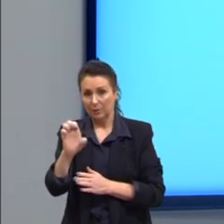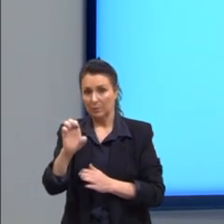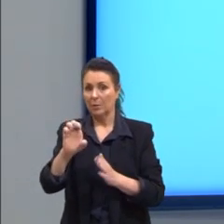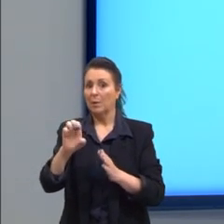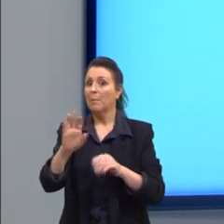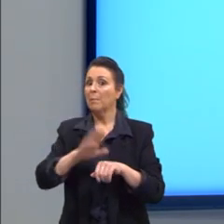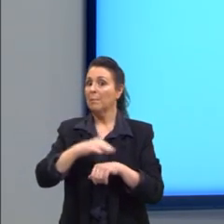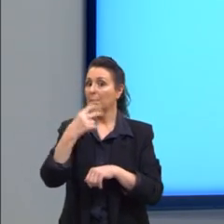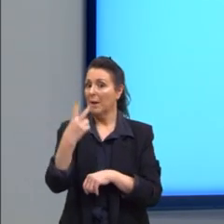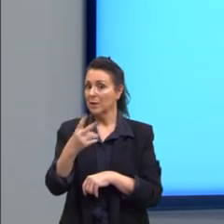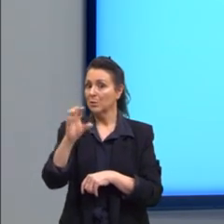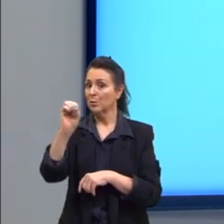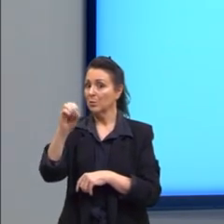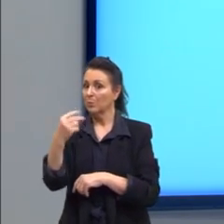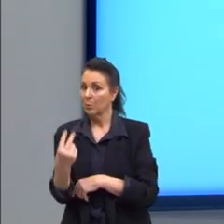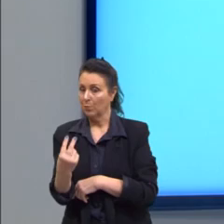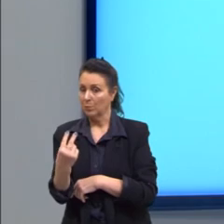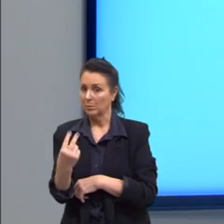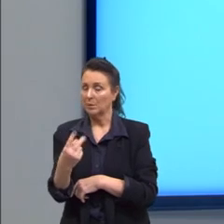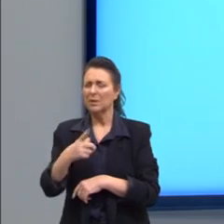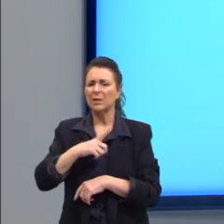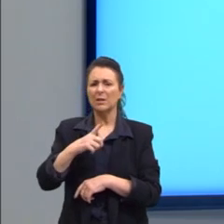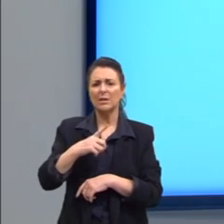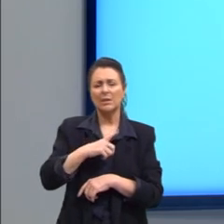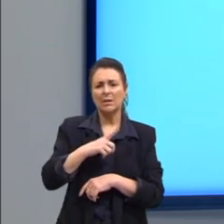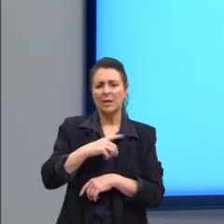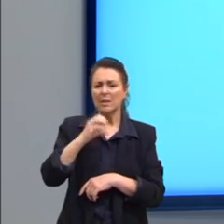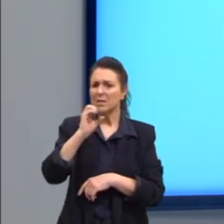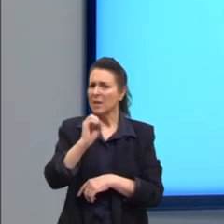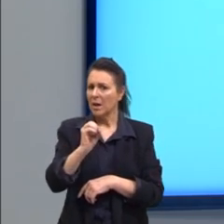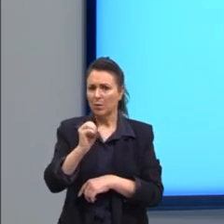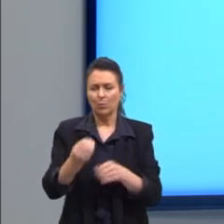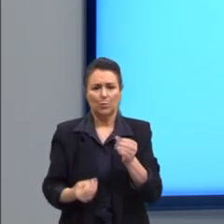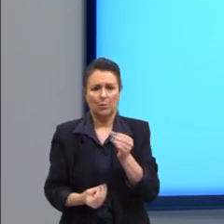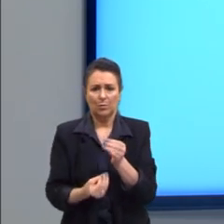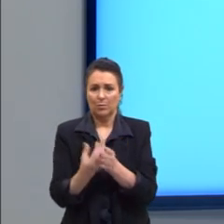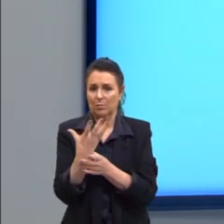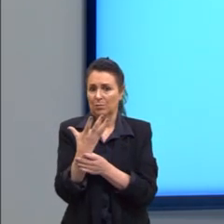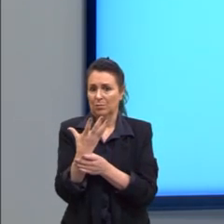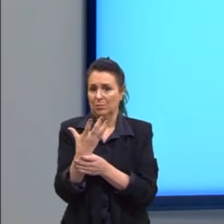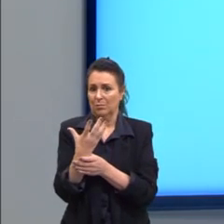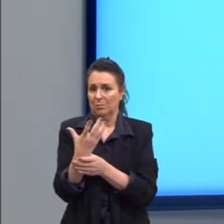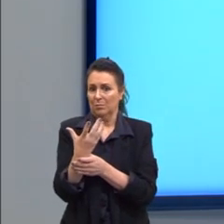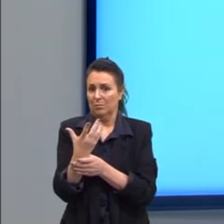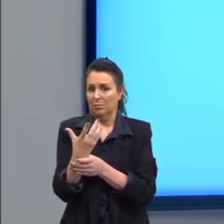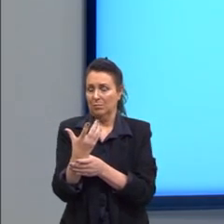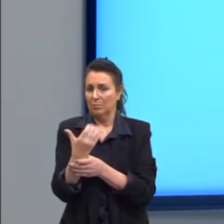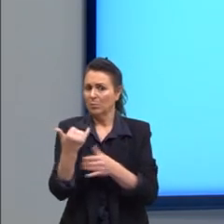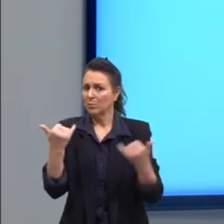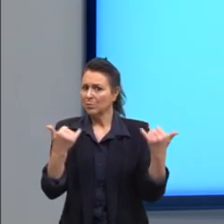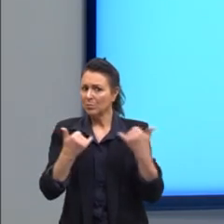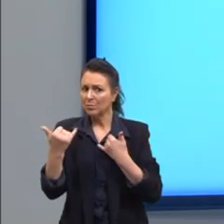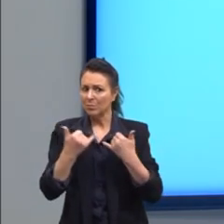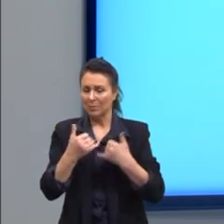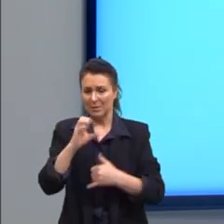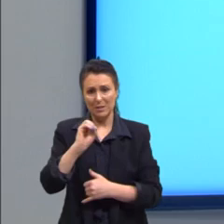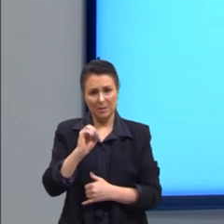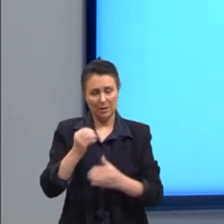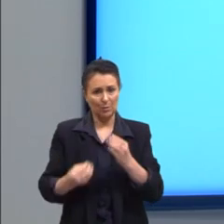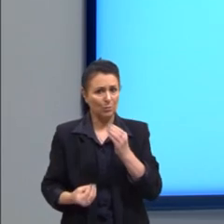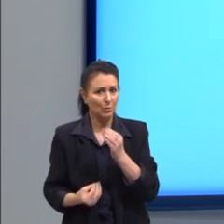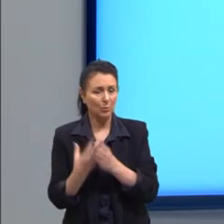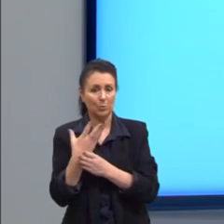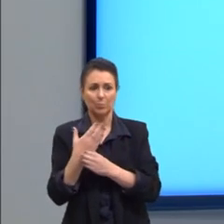e temos 10 de produto né porque na questão não disse tem produto já inicialmente não tentam zero te produto